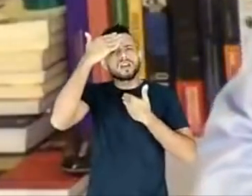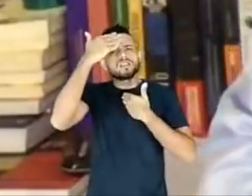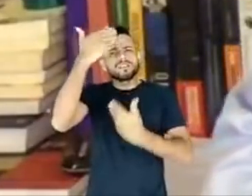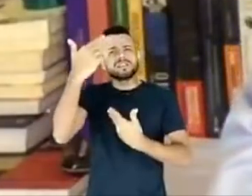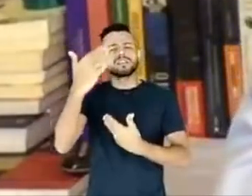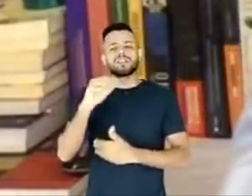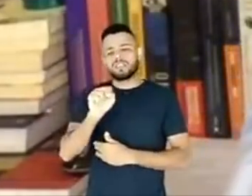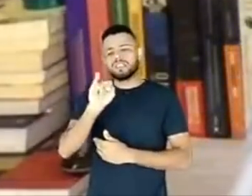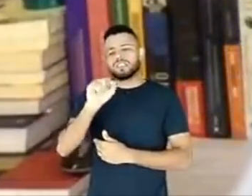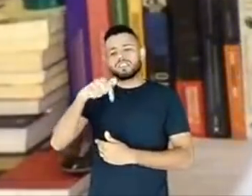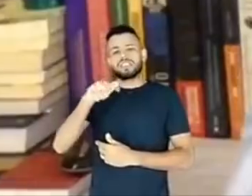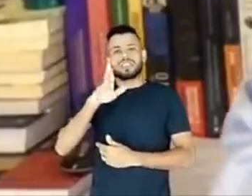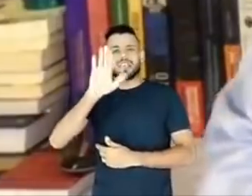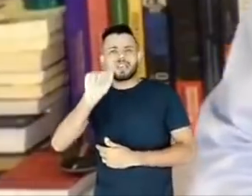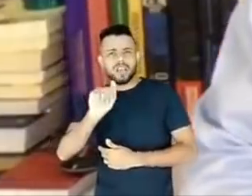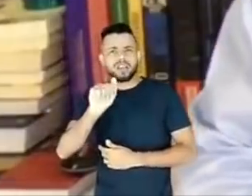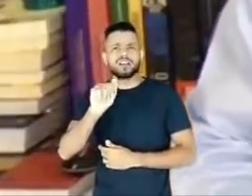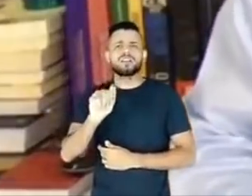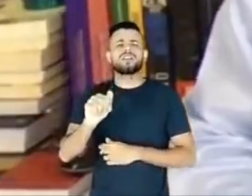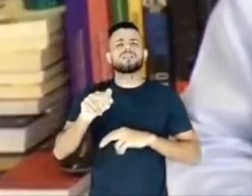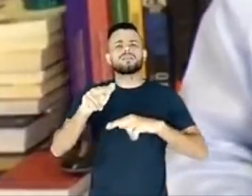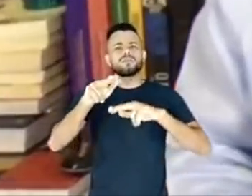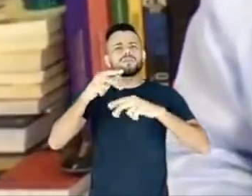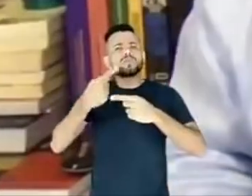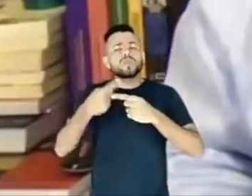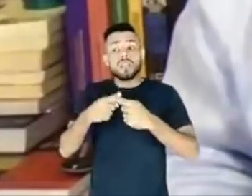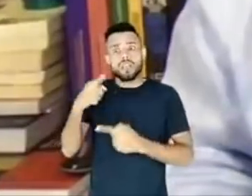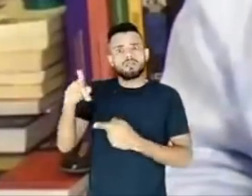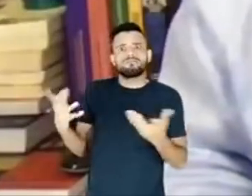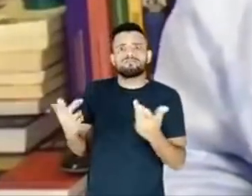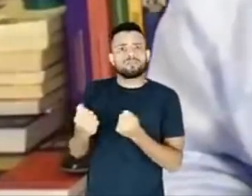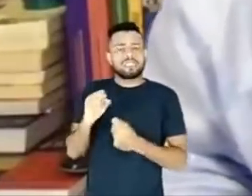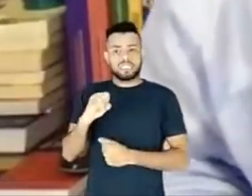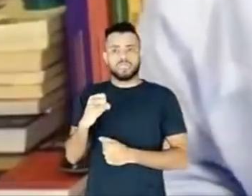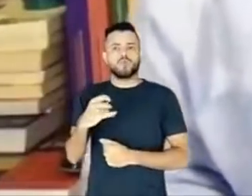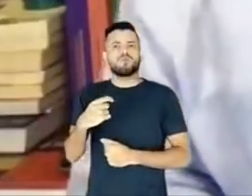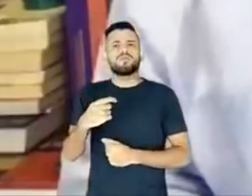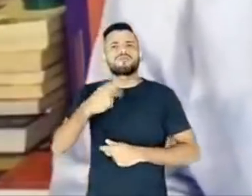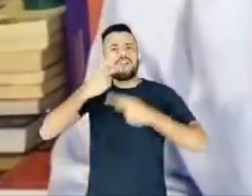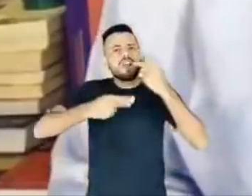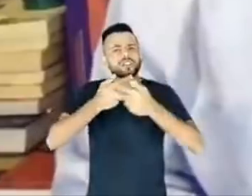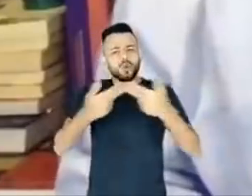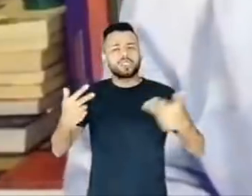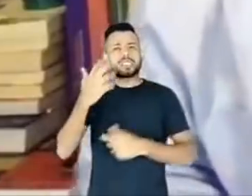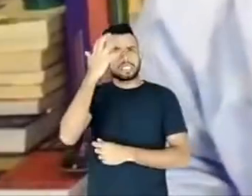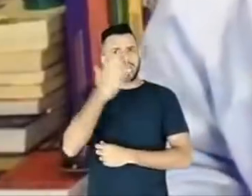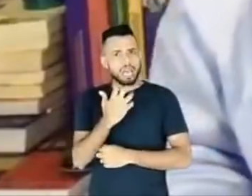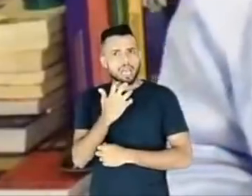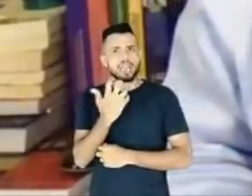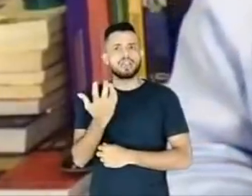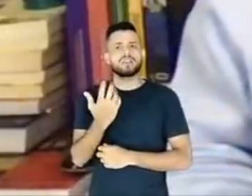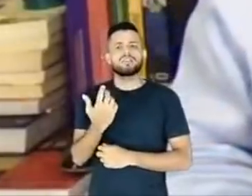o extraordinário humorismo. Se eu tivesse a capacidade de falar coisa séria, sabe, com o humor que ele fala,